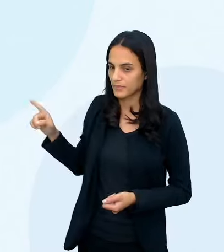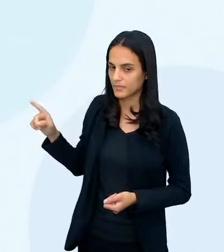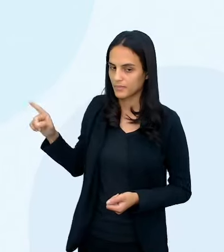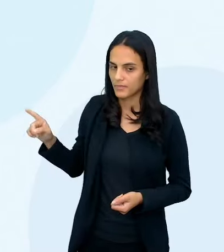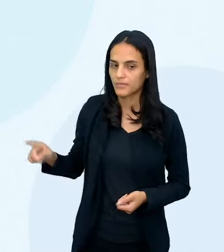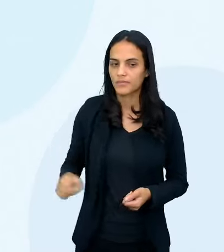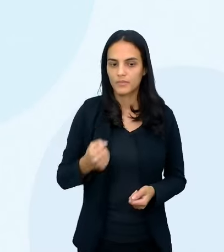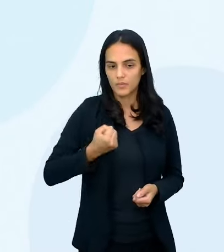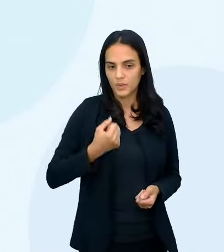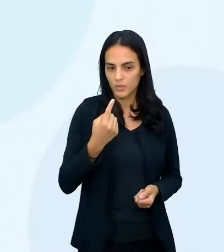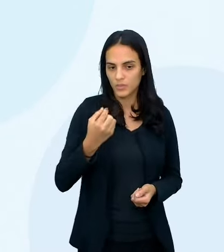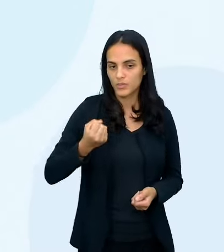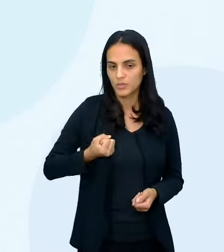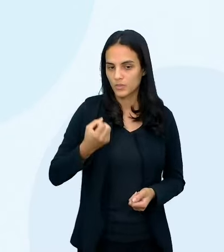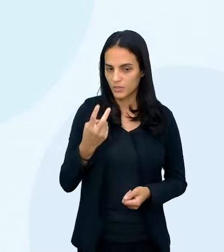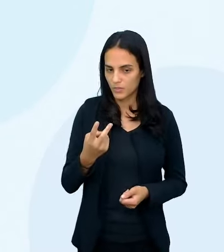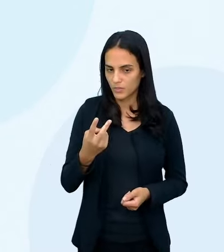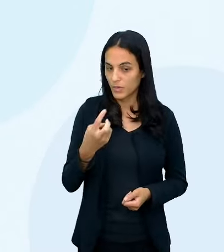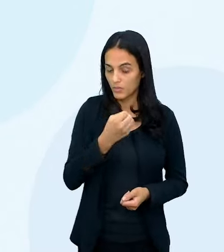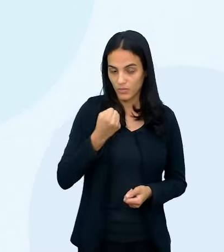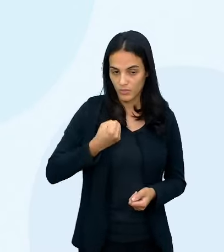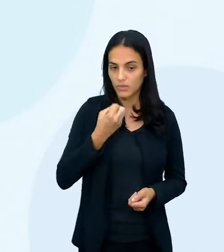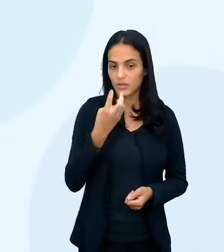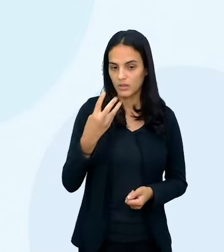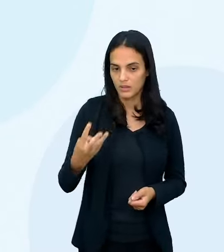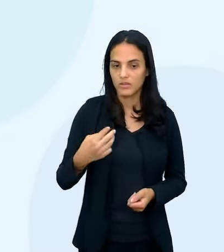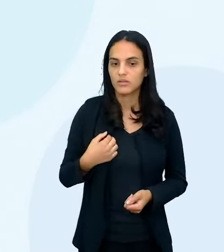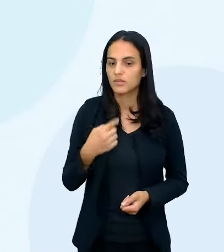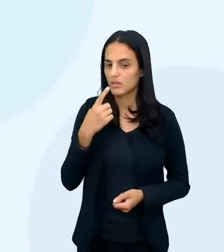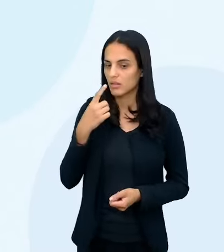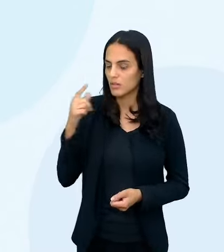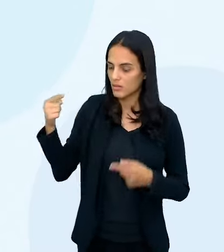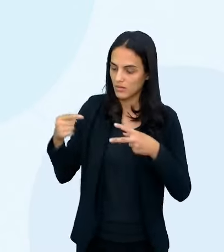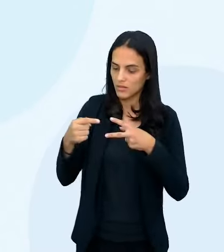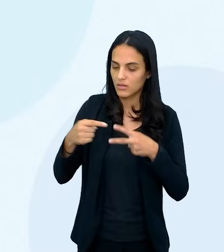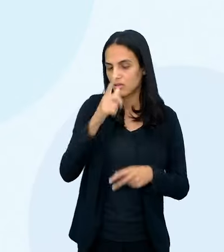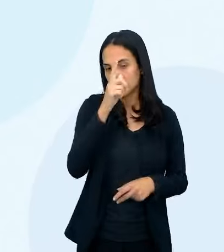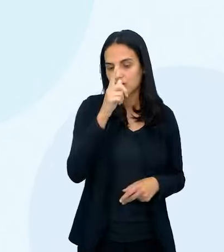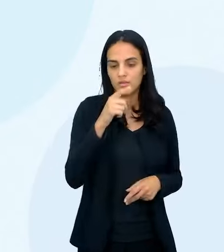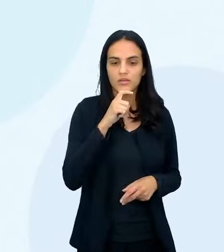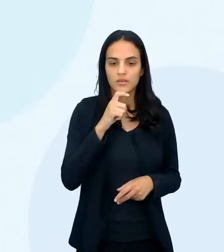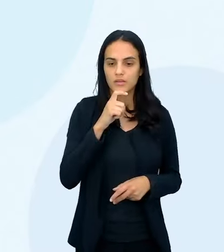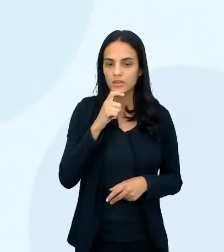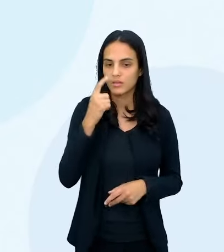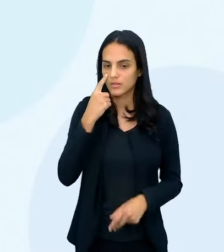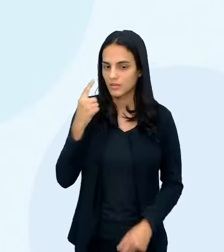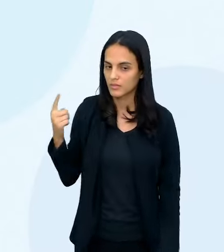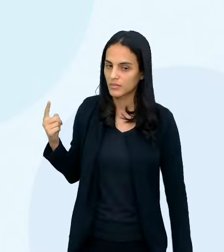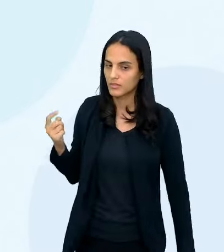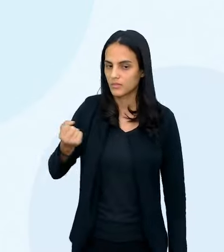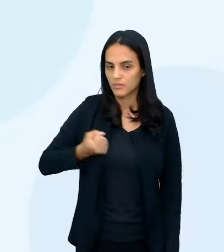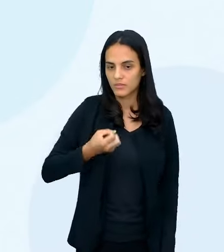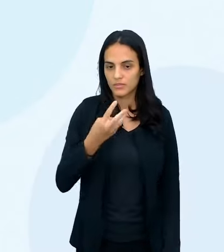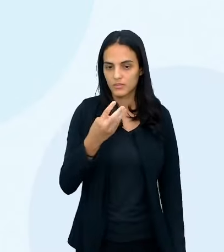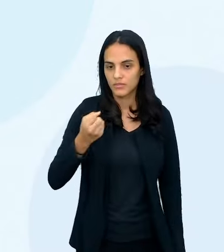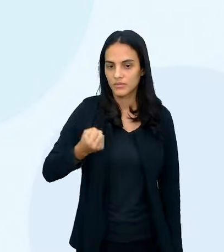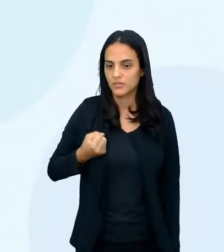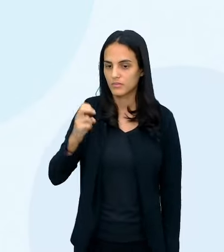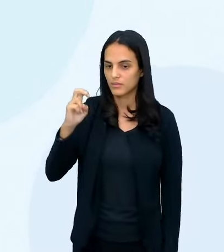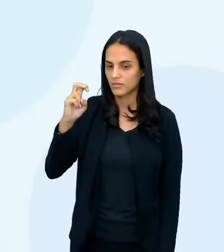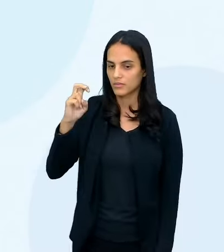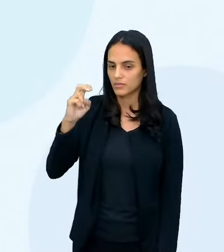no componente 1 e no componente 3, e a setinha verde, a integração da atividade 3 no componente 3